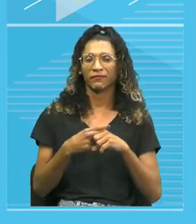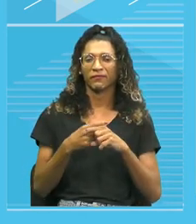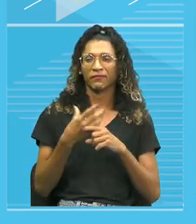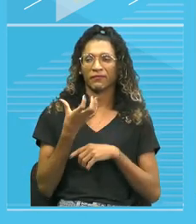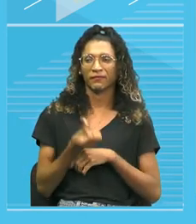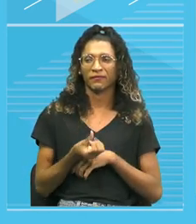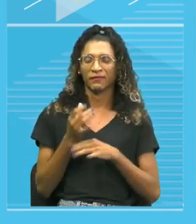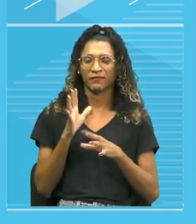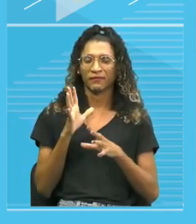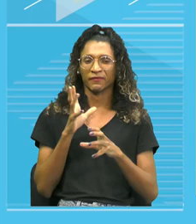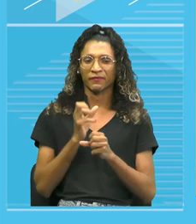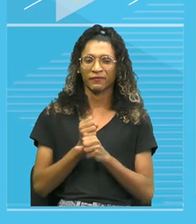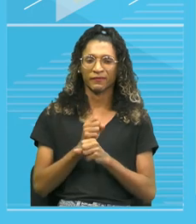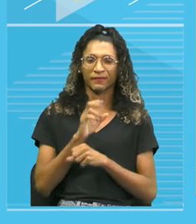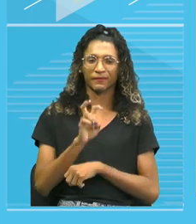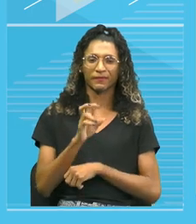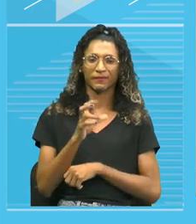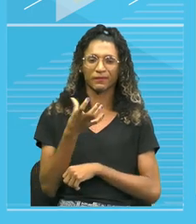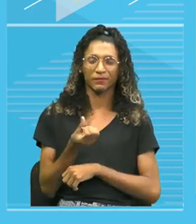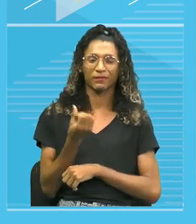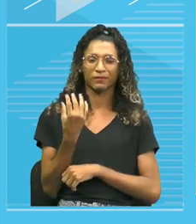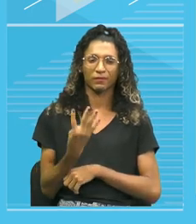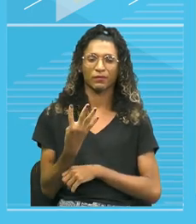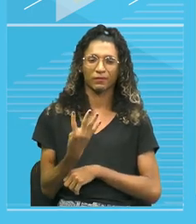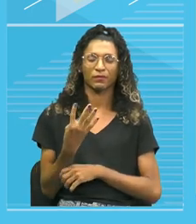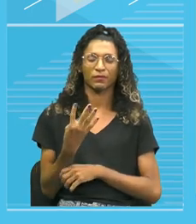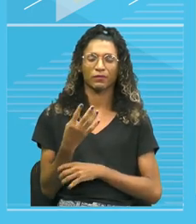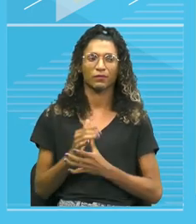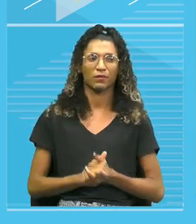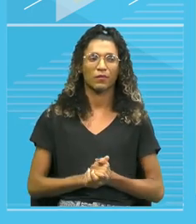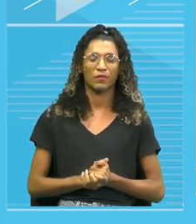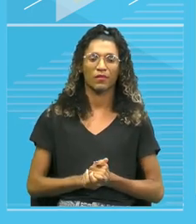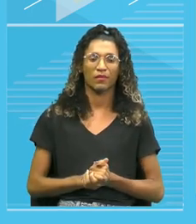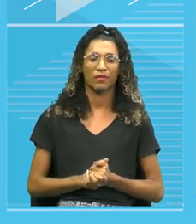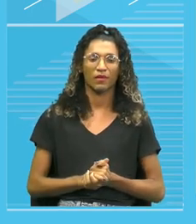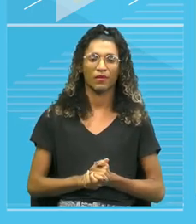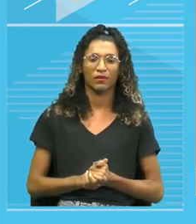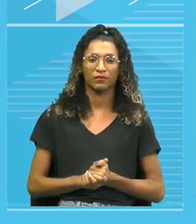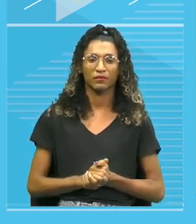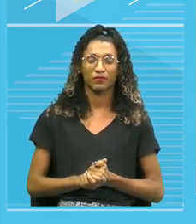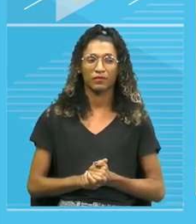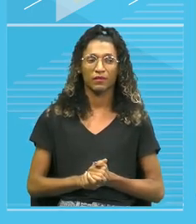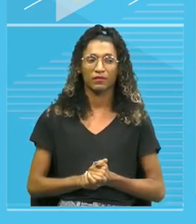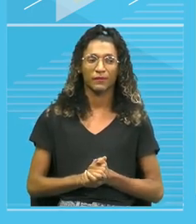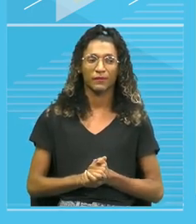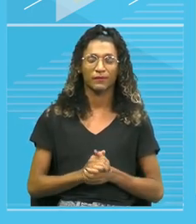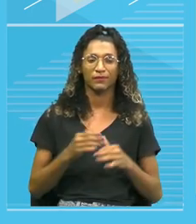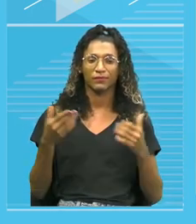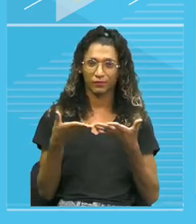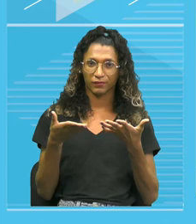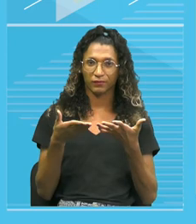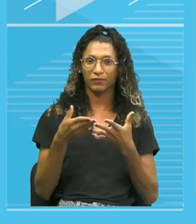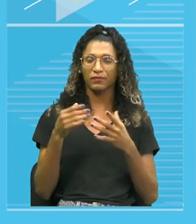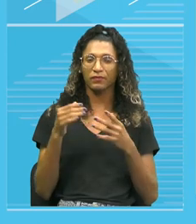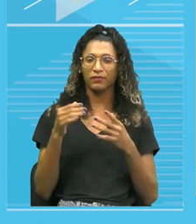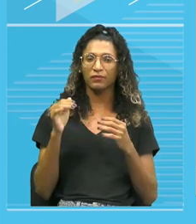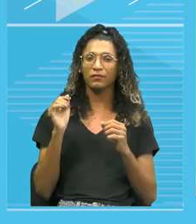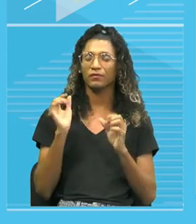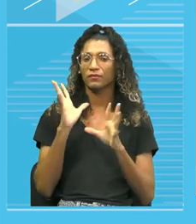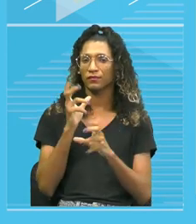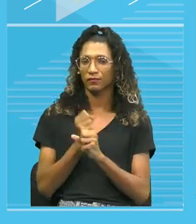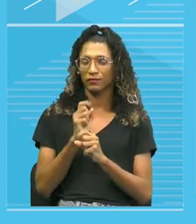vai dar 564 menos 564 e agora a gente vai somar